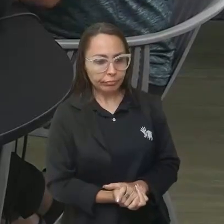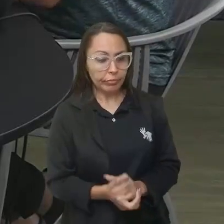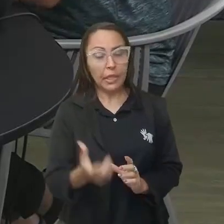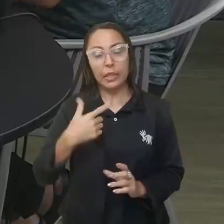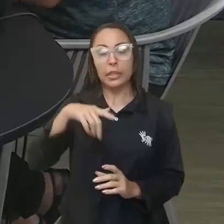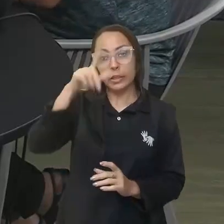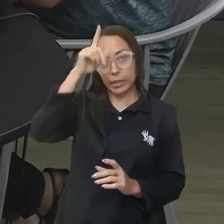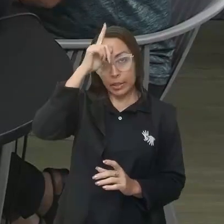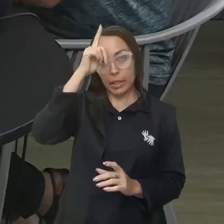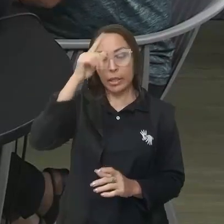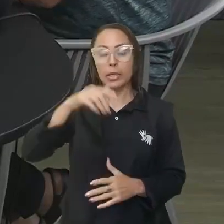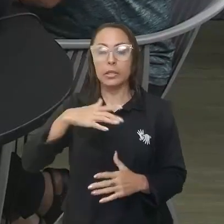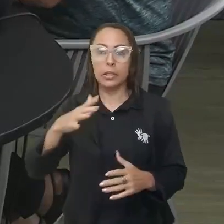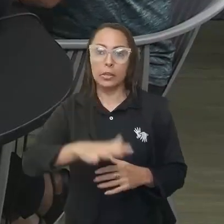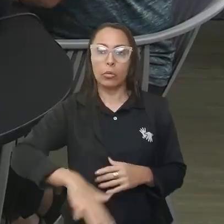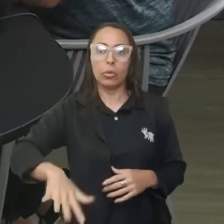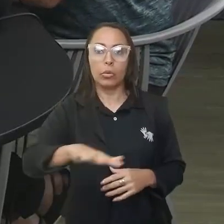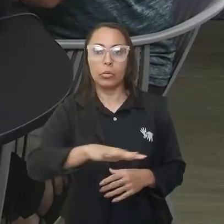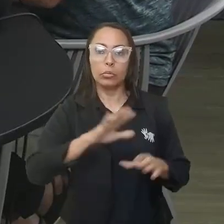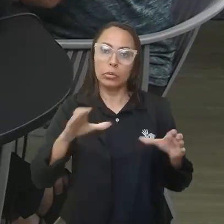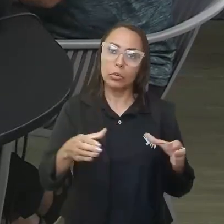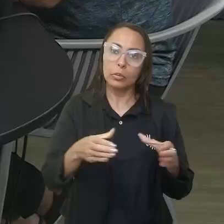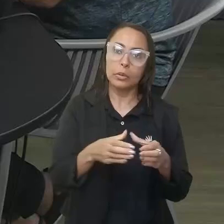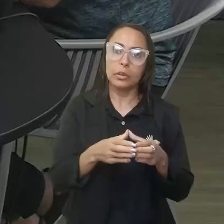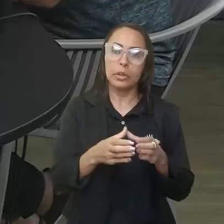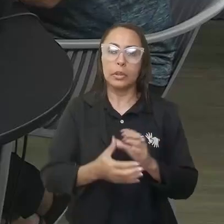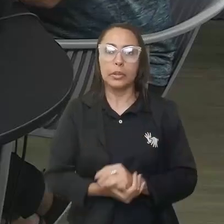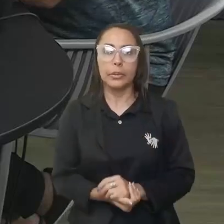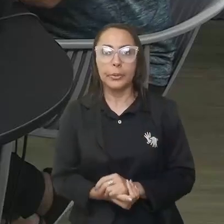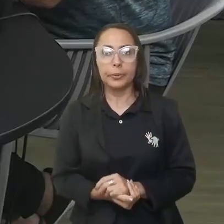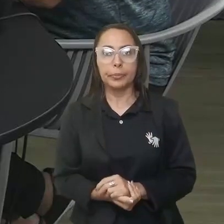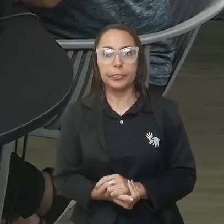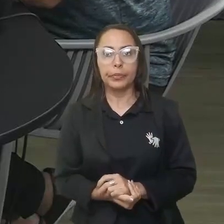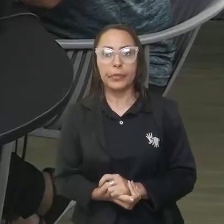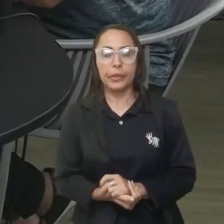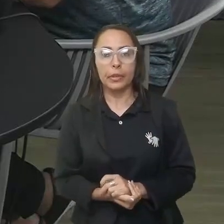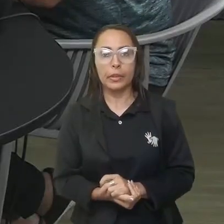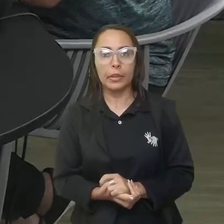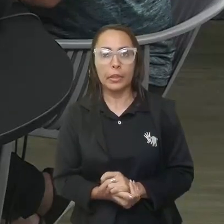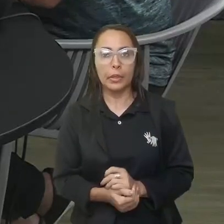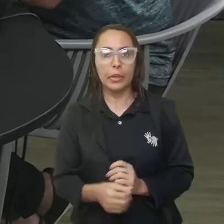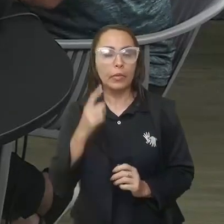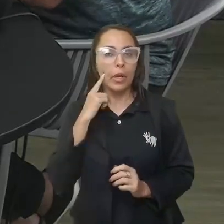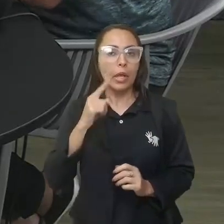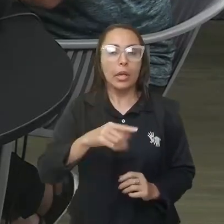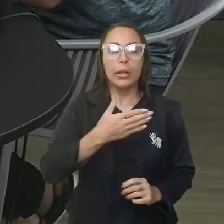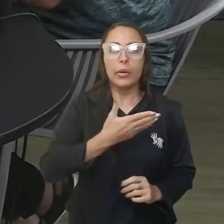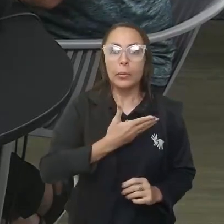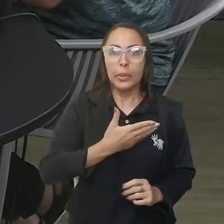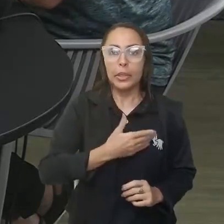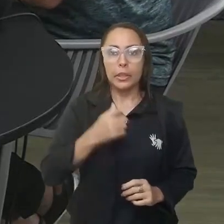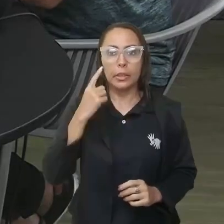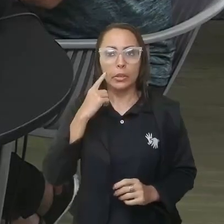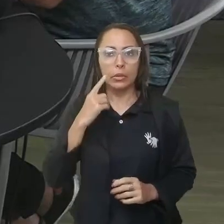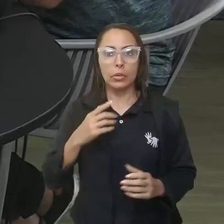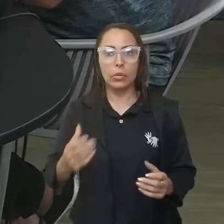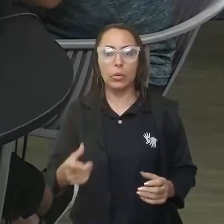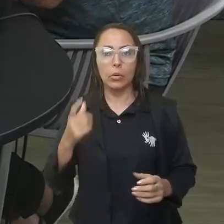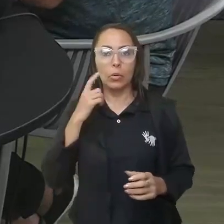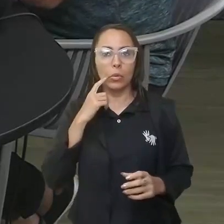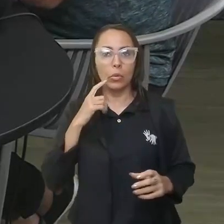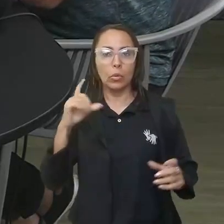liderança dentro de uma comunidade. Sim. E que, né, vai lá. Eu já tive um colega que colocou uma faixa